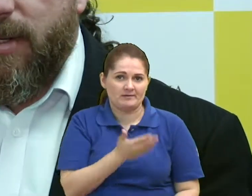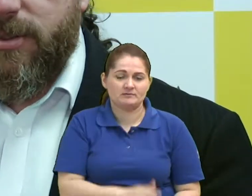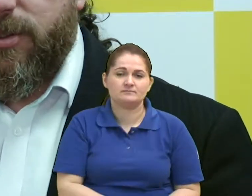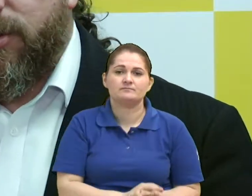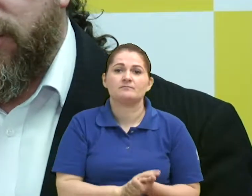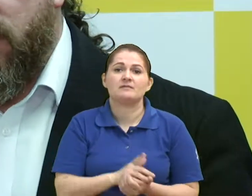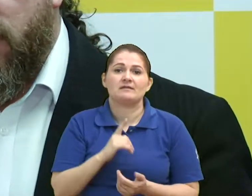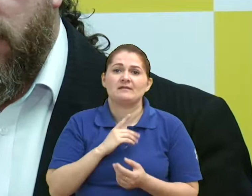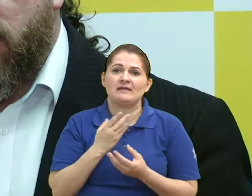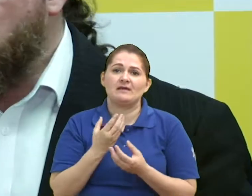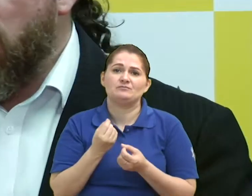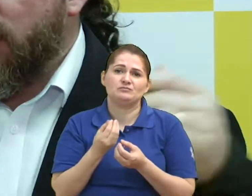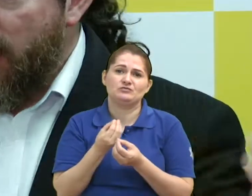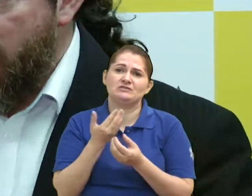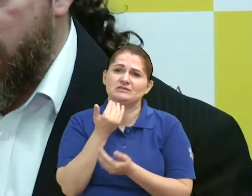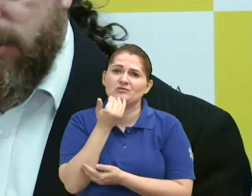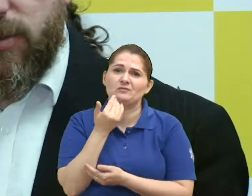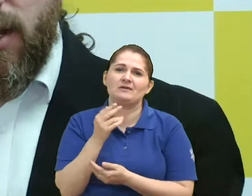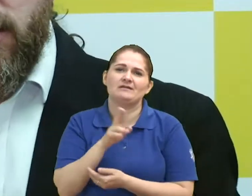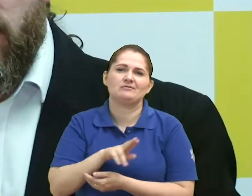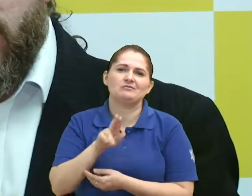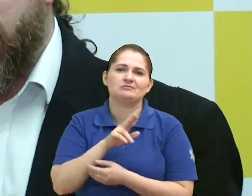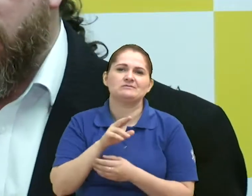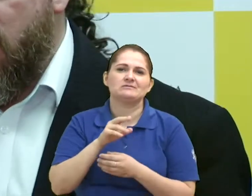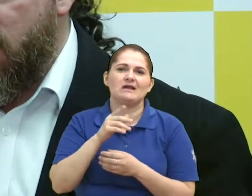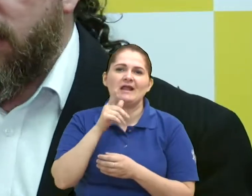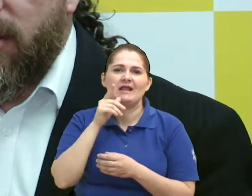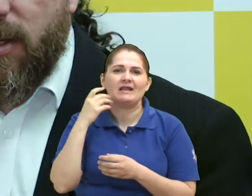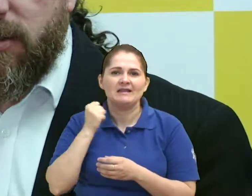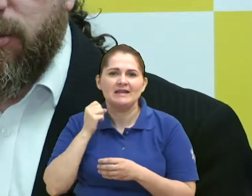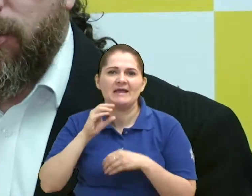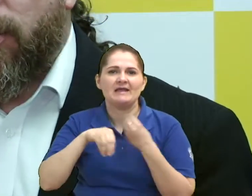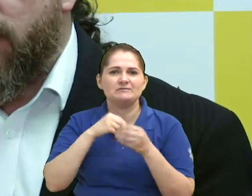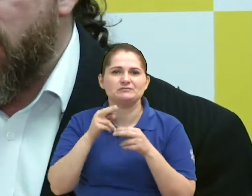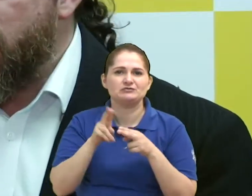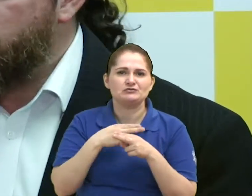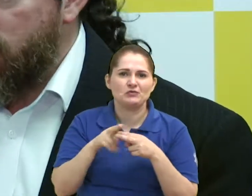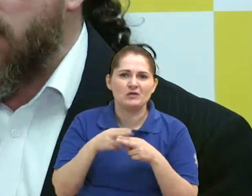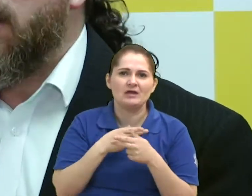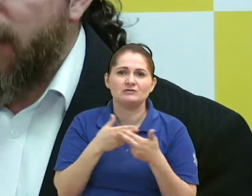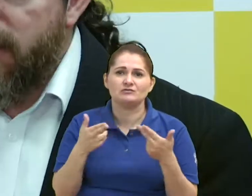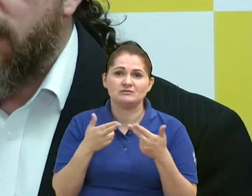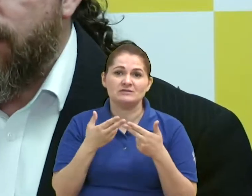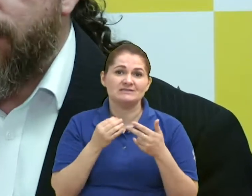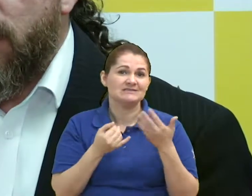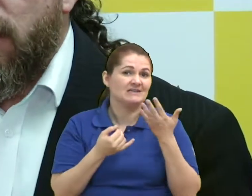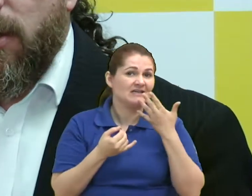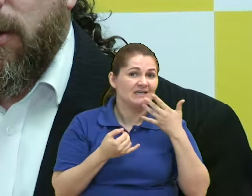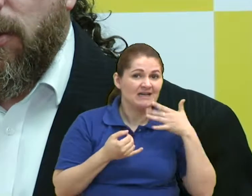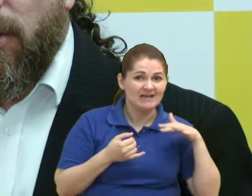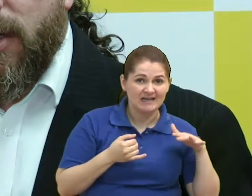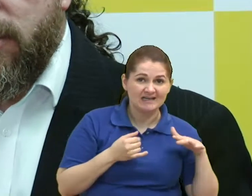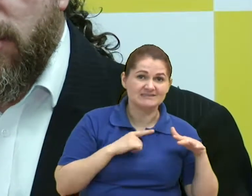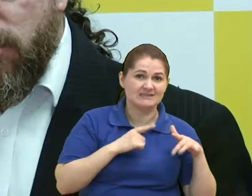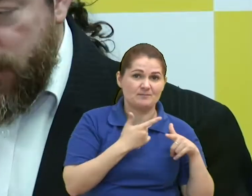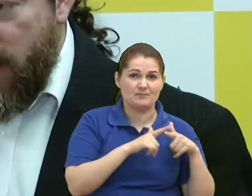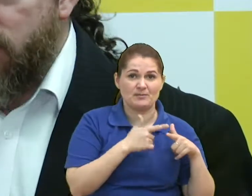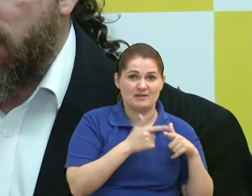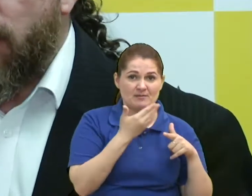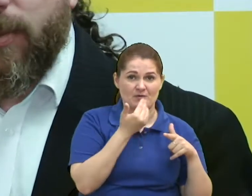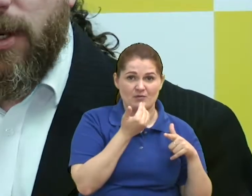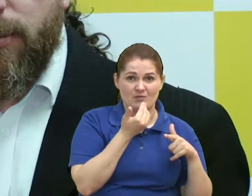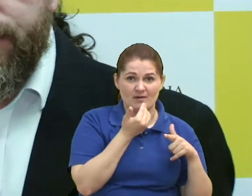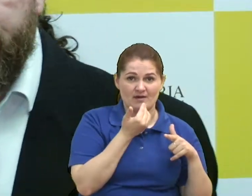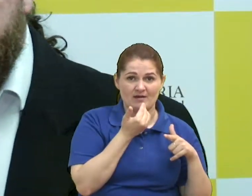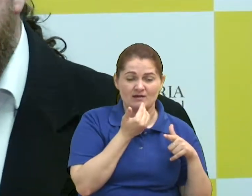a base de achocolatados, né? Então essas crianças que têm esse tipo de problema, elas ficam sem alimentação. Então é uma questão urgente,